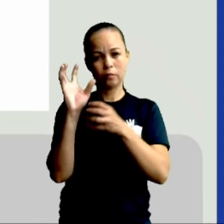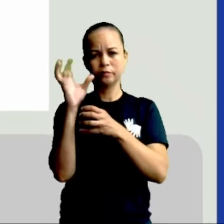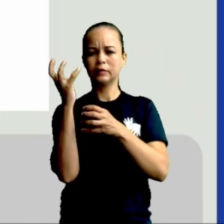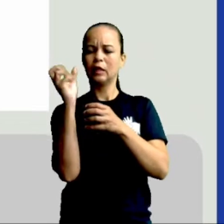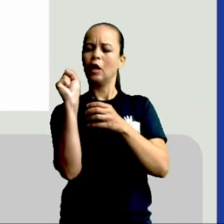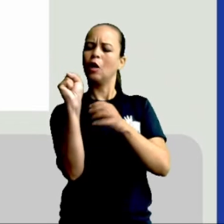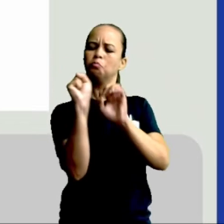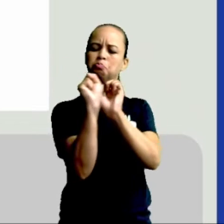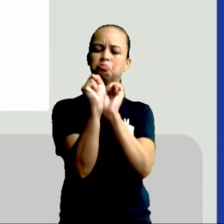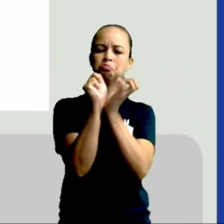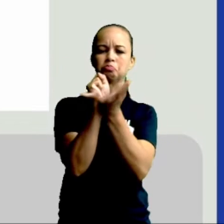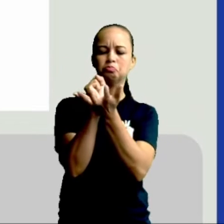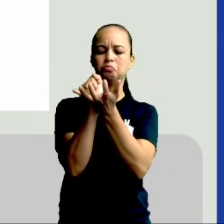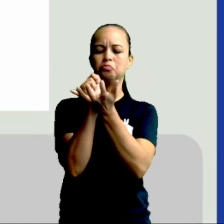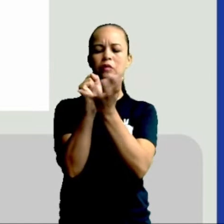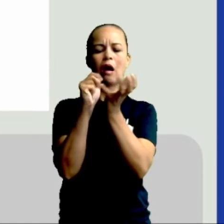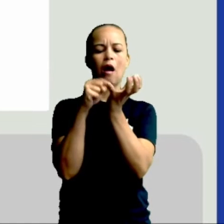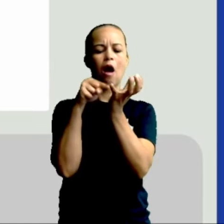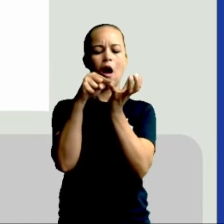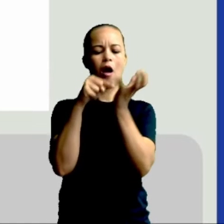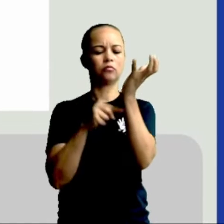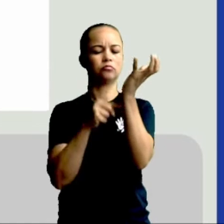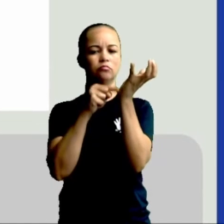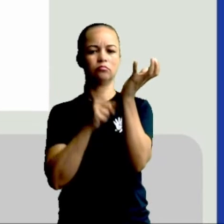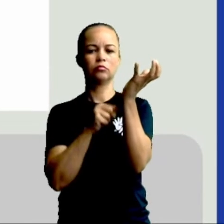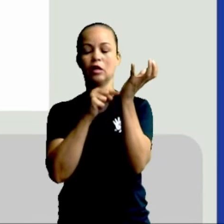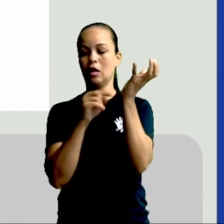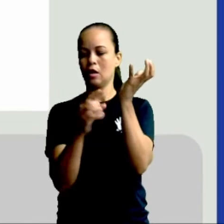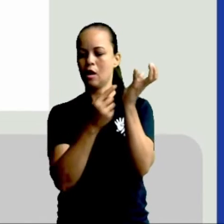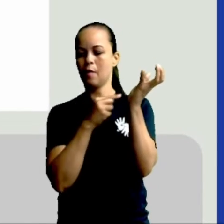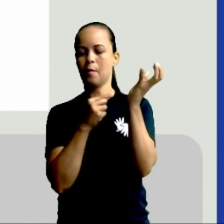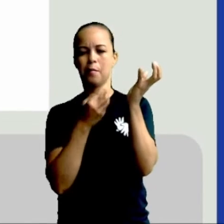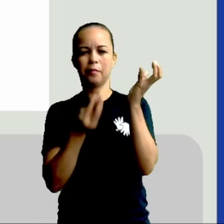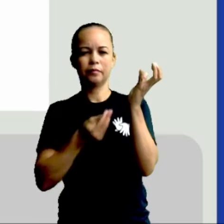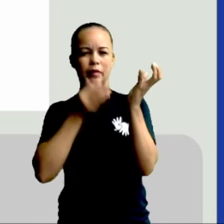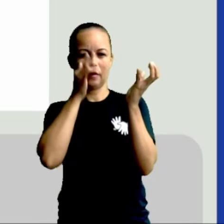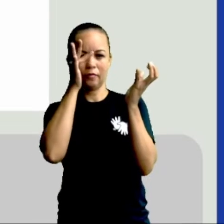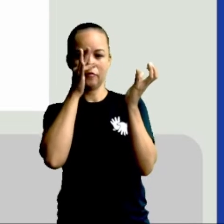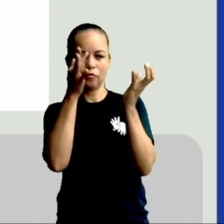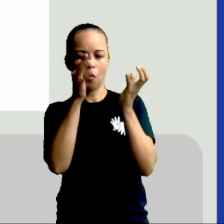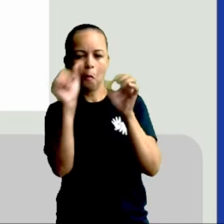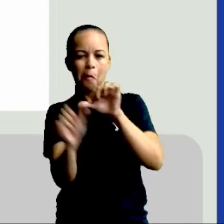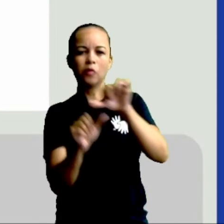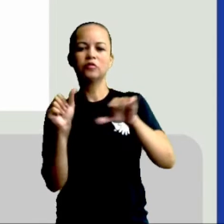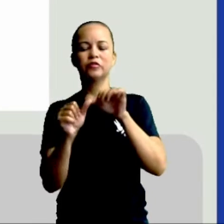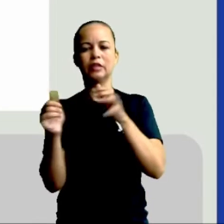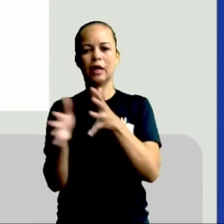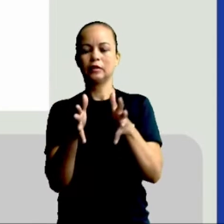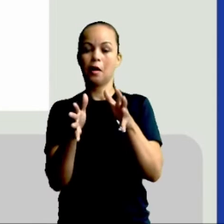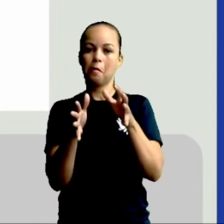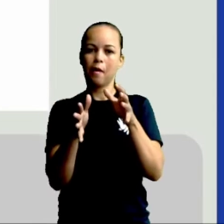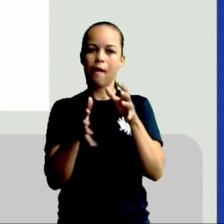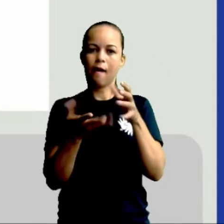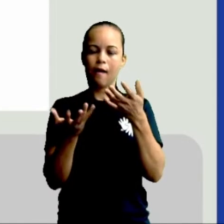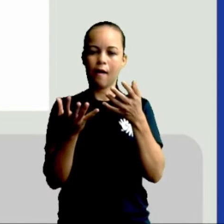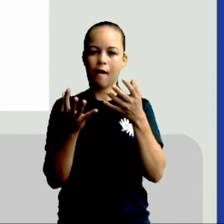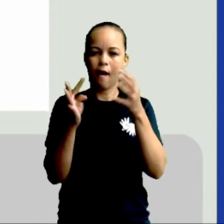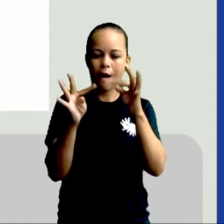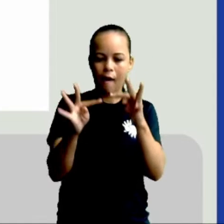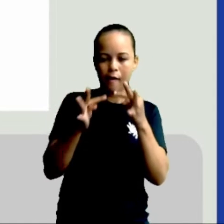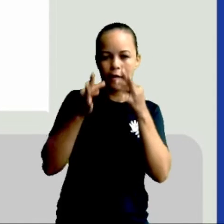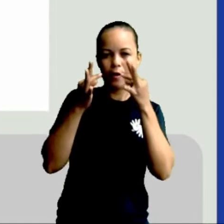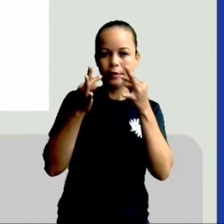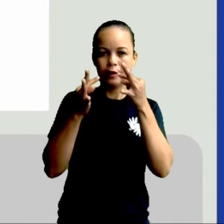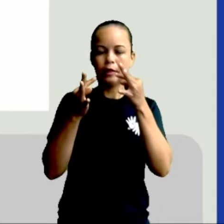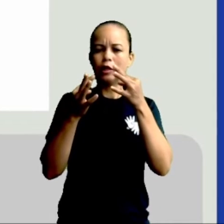menos do que uma folha modificada para que se tornasse mais atrativo, justamente para atrair os